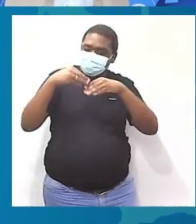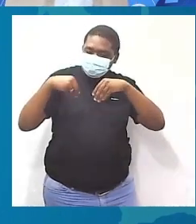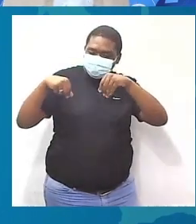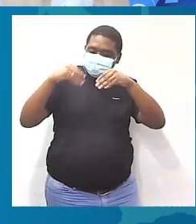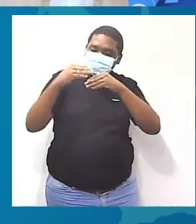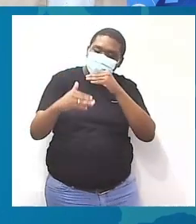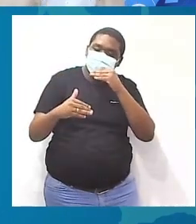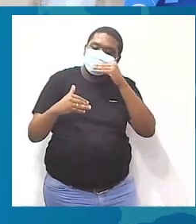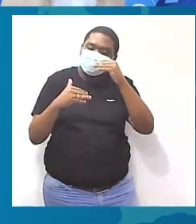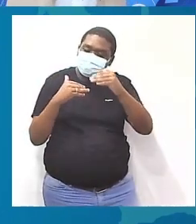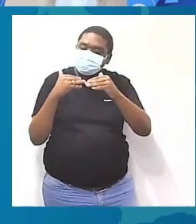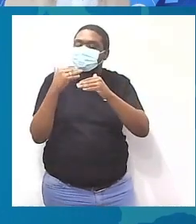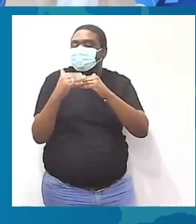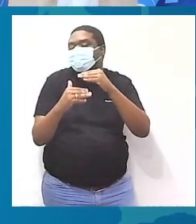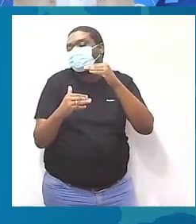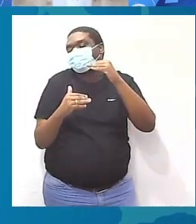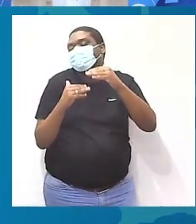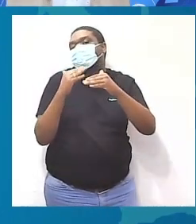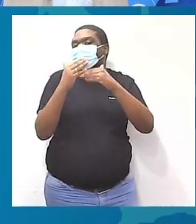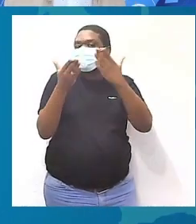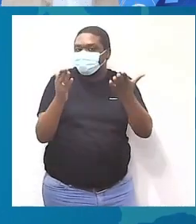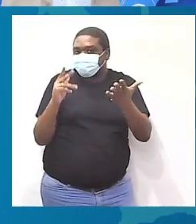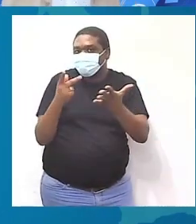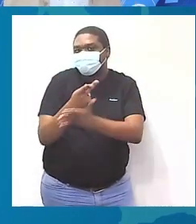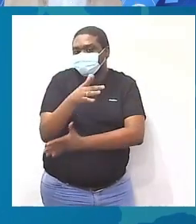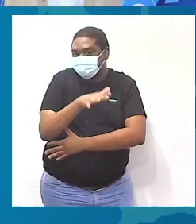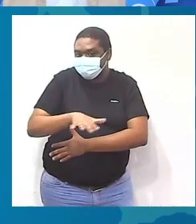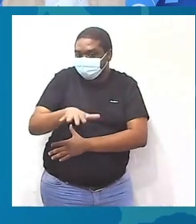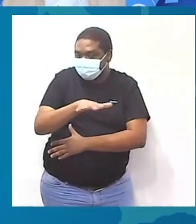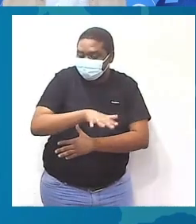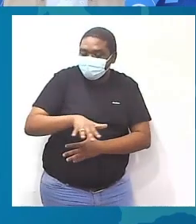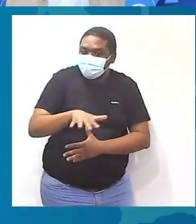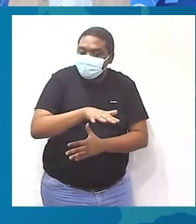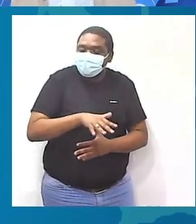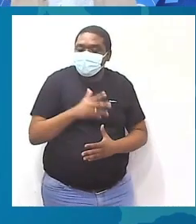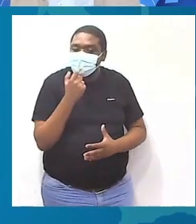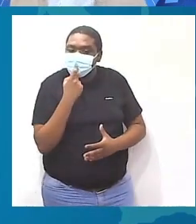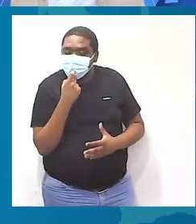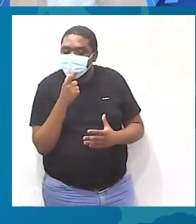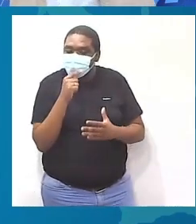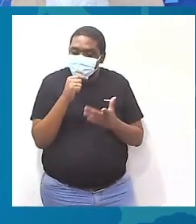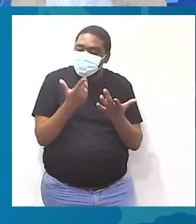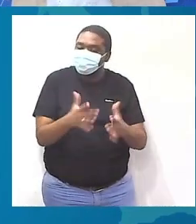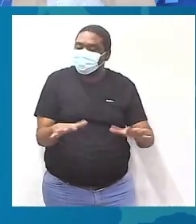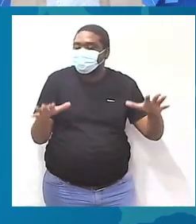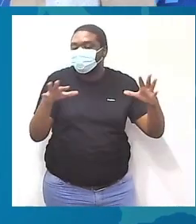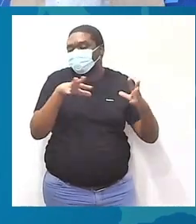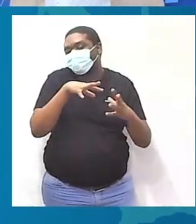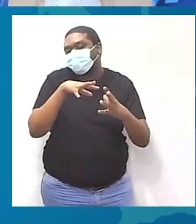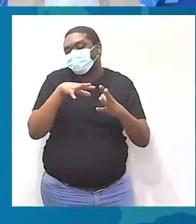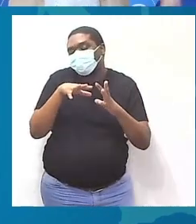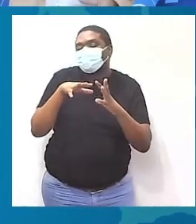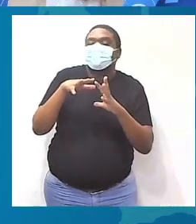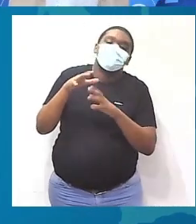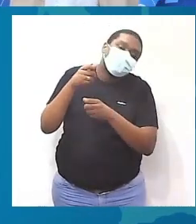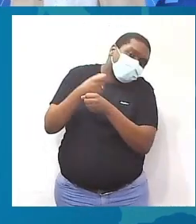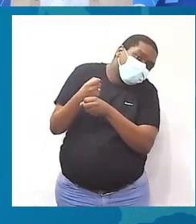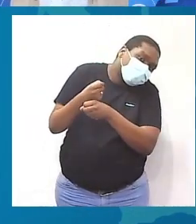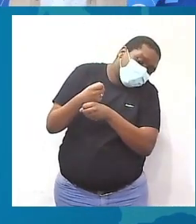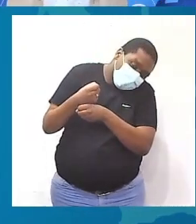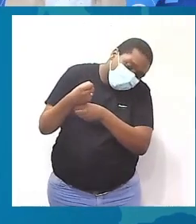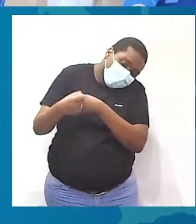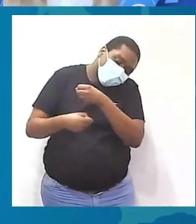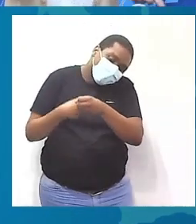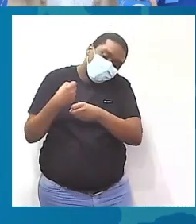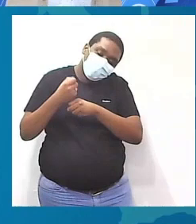que ocorre mais intensamente em áreas oceânicas, que vão formando após ali, ó, milhares de anos as